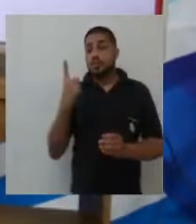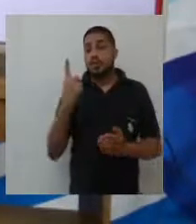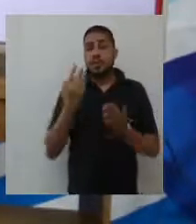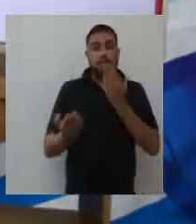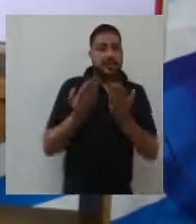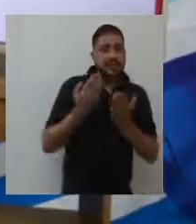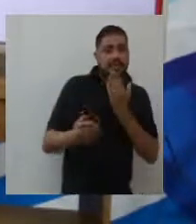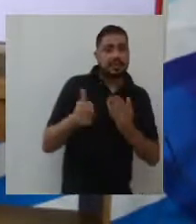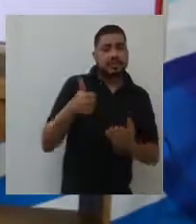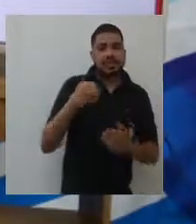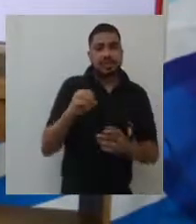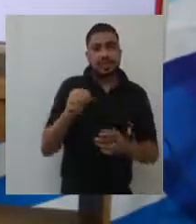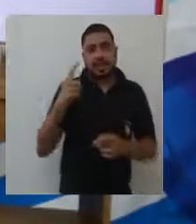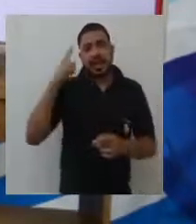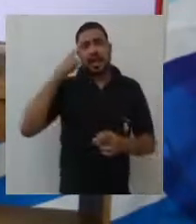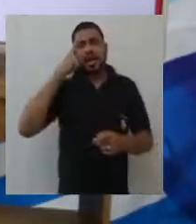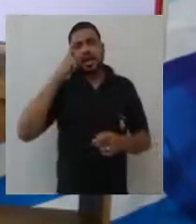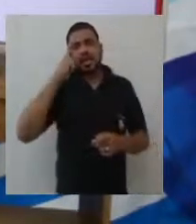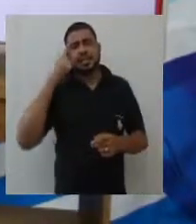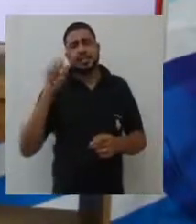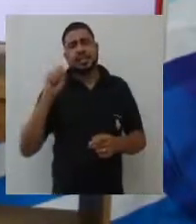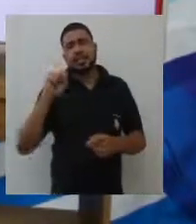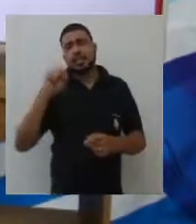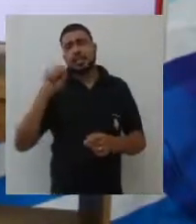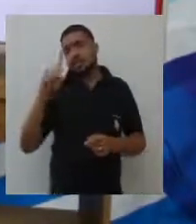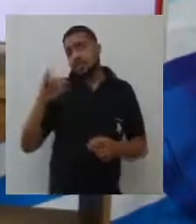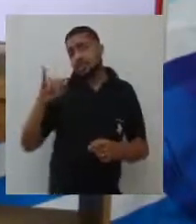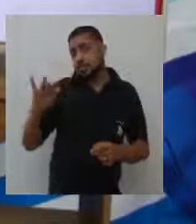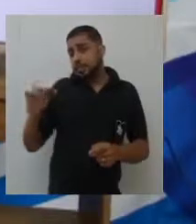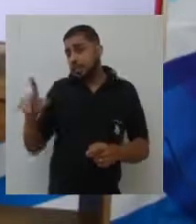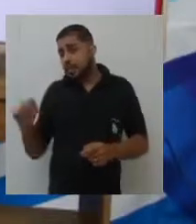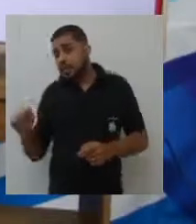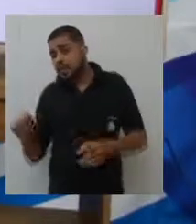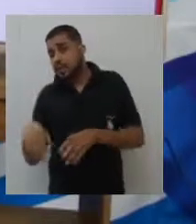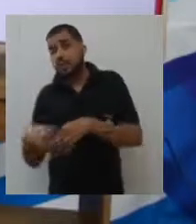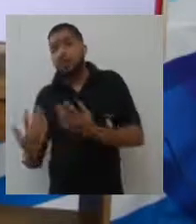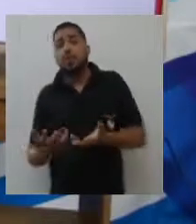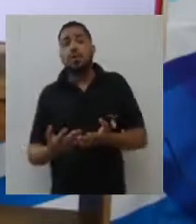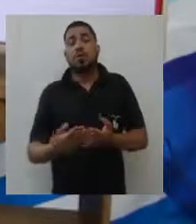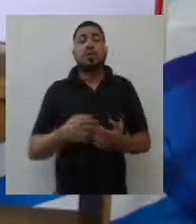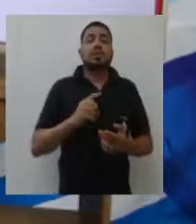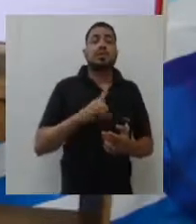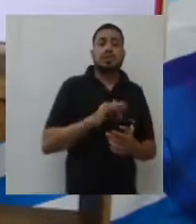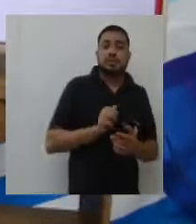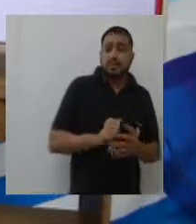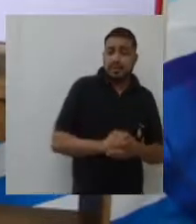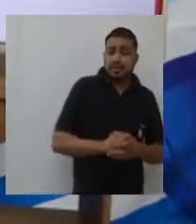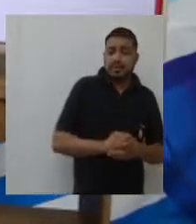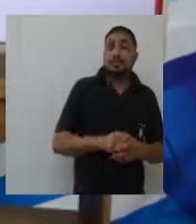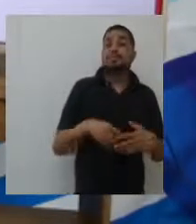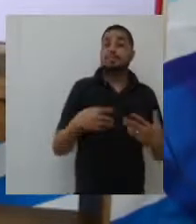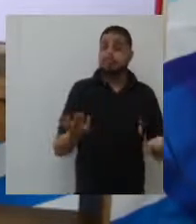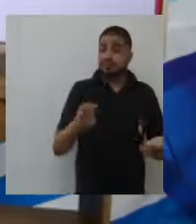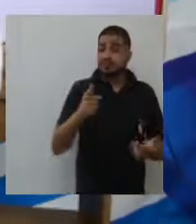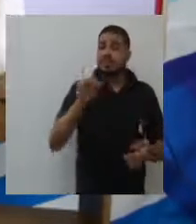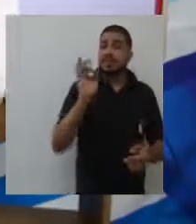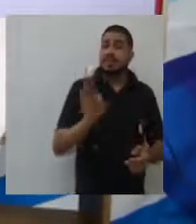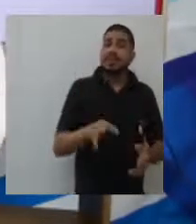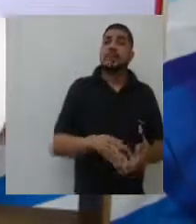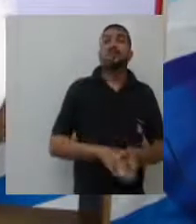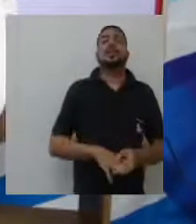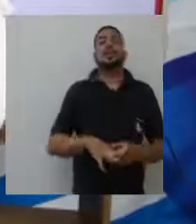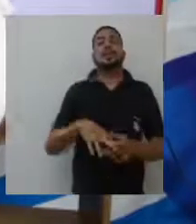10, vocês acham que é uma solução diluída ou diluída? Isso, vocês acertaram. É